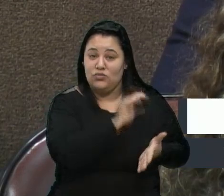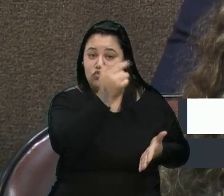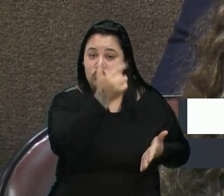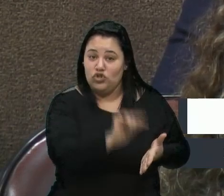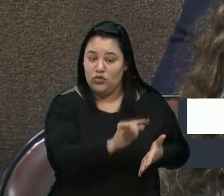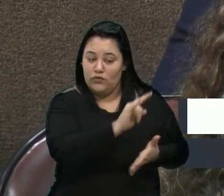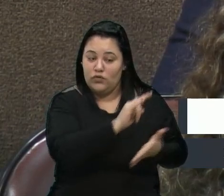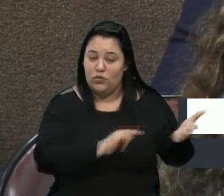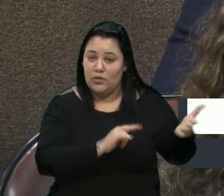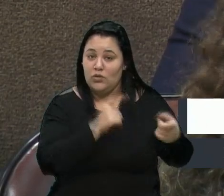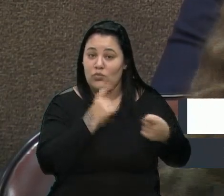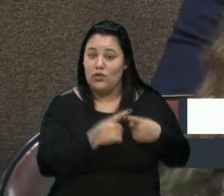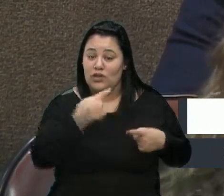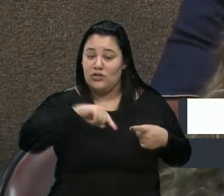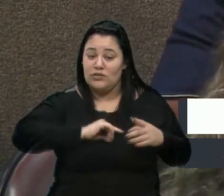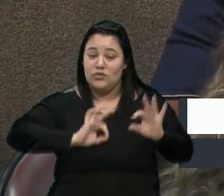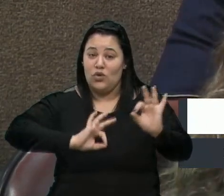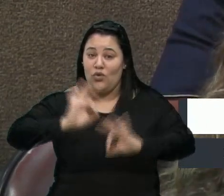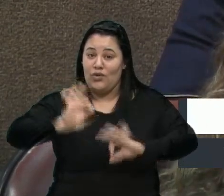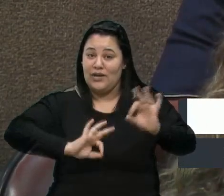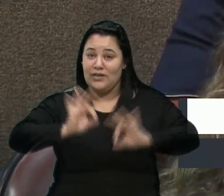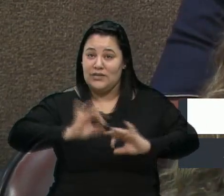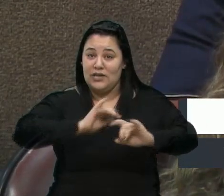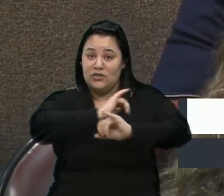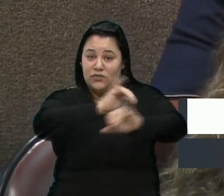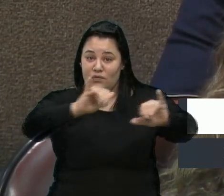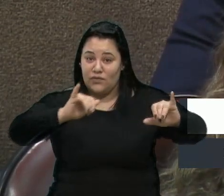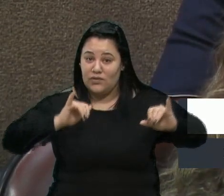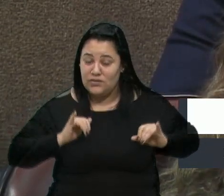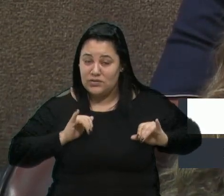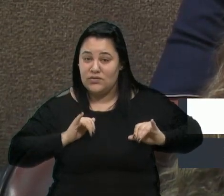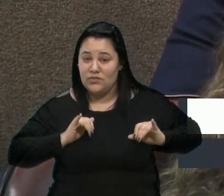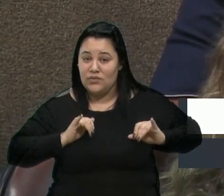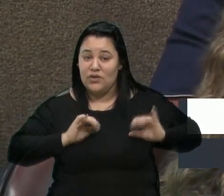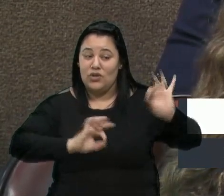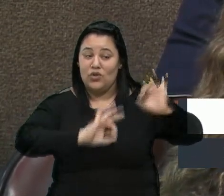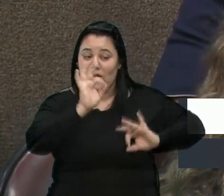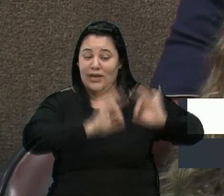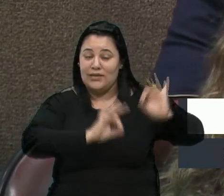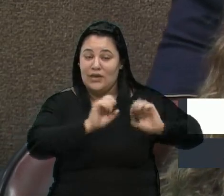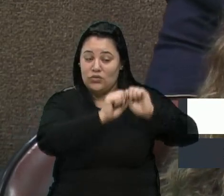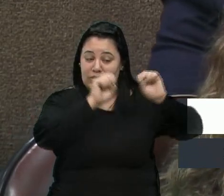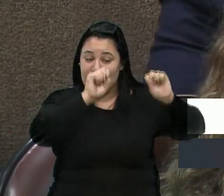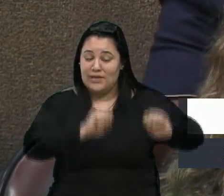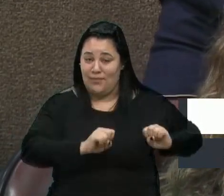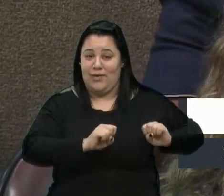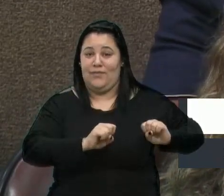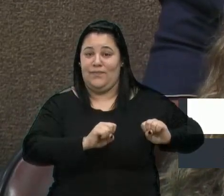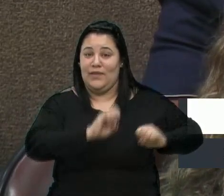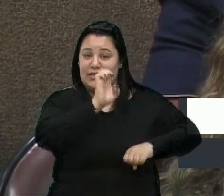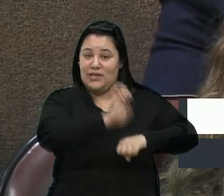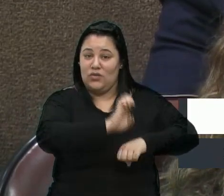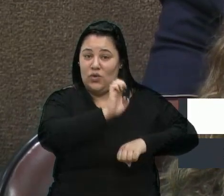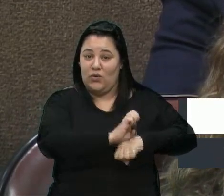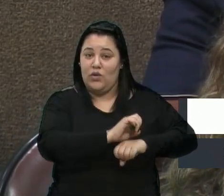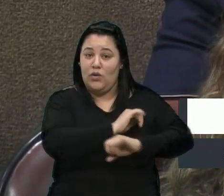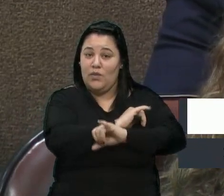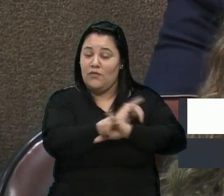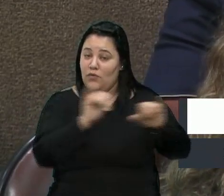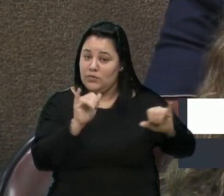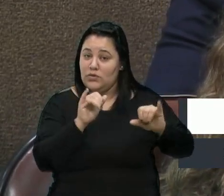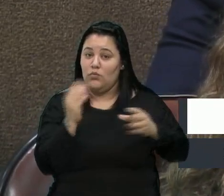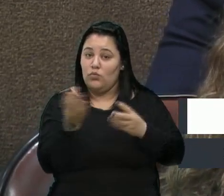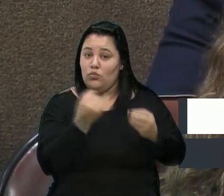Vamos atualizar as informações e compilar os dados da lista única do Sistema de Regulação Estadual. É uma informação